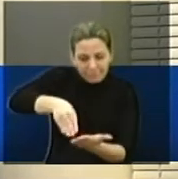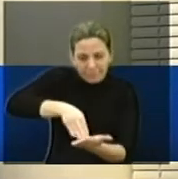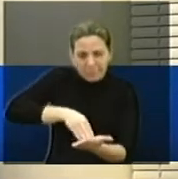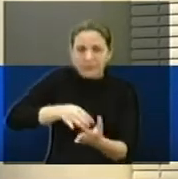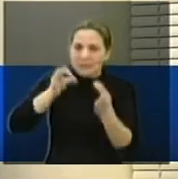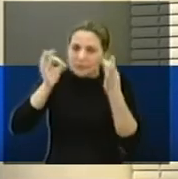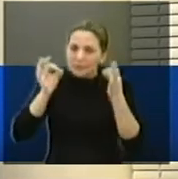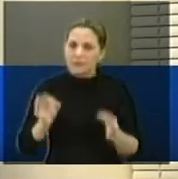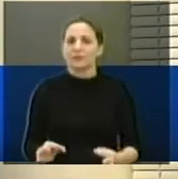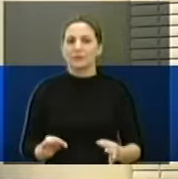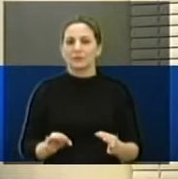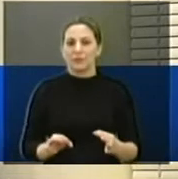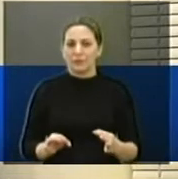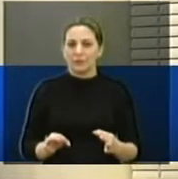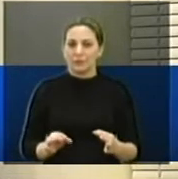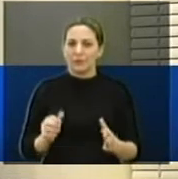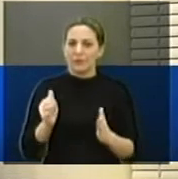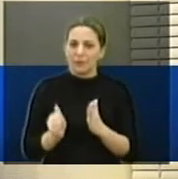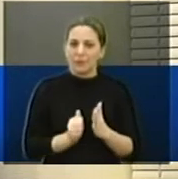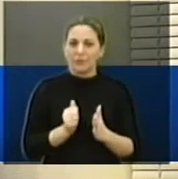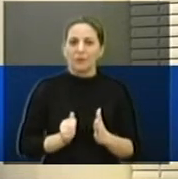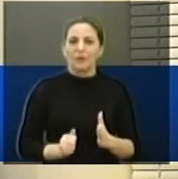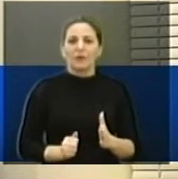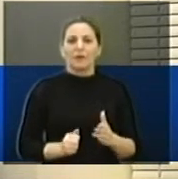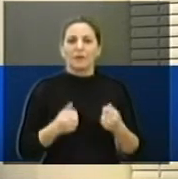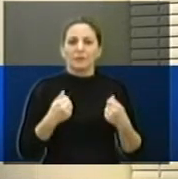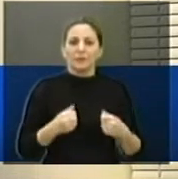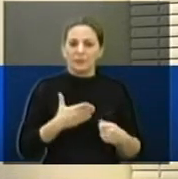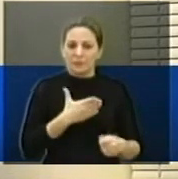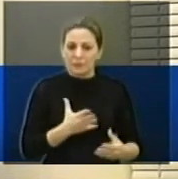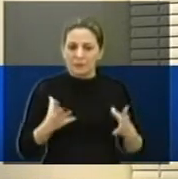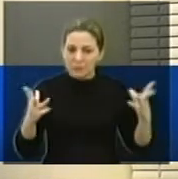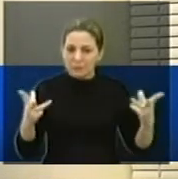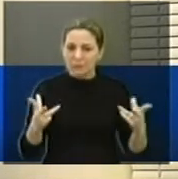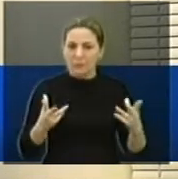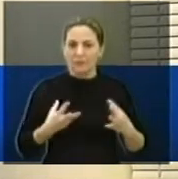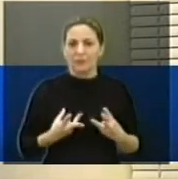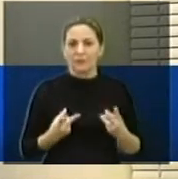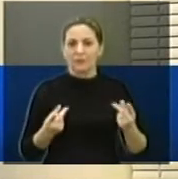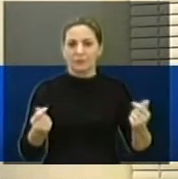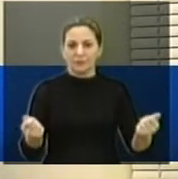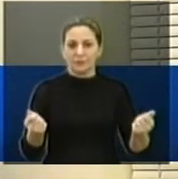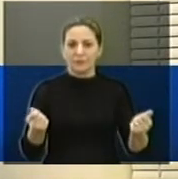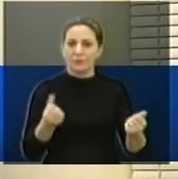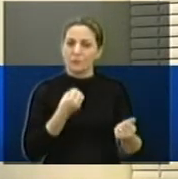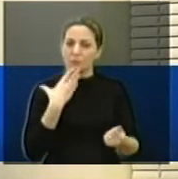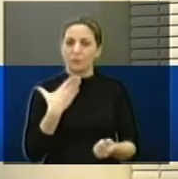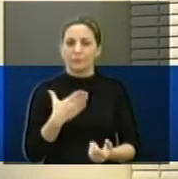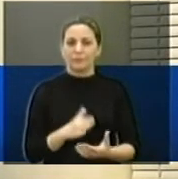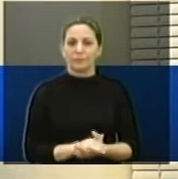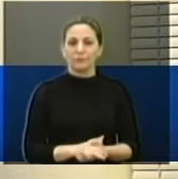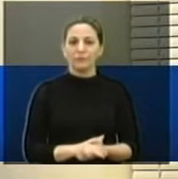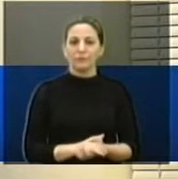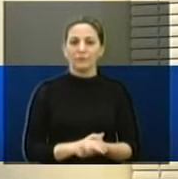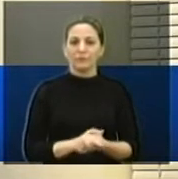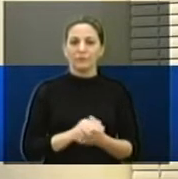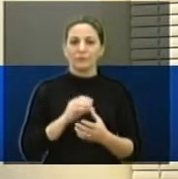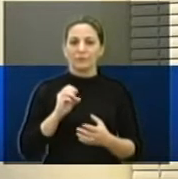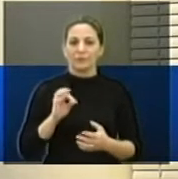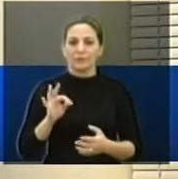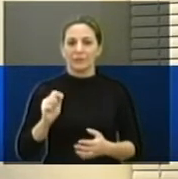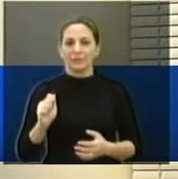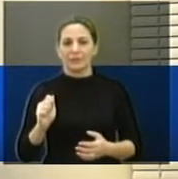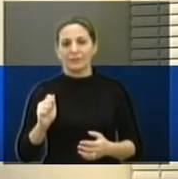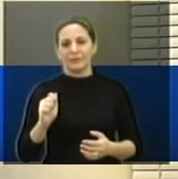araraquara merece coisas de qualidade e bem feitas a questão da da cta não posso me furtar de